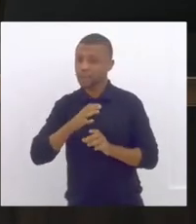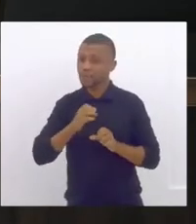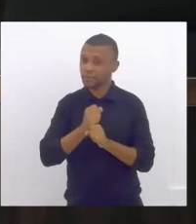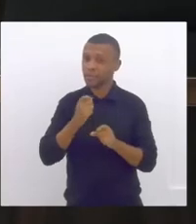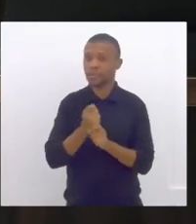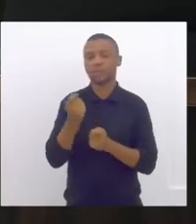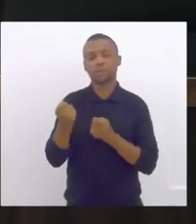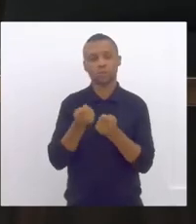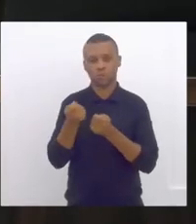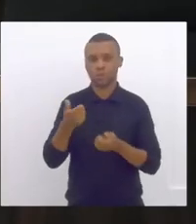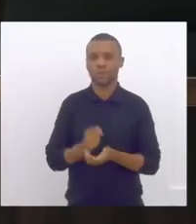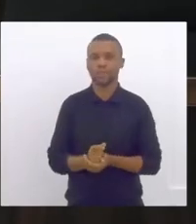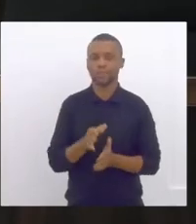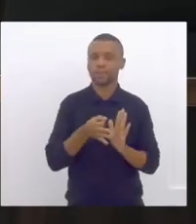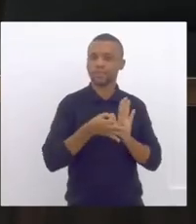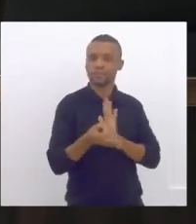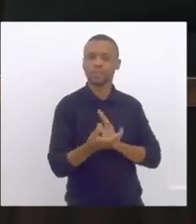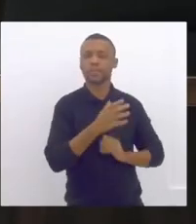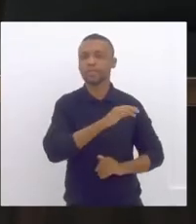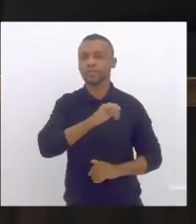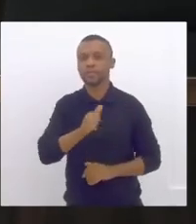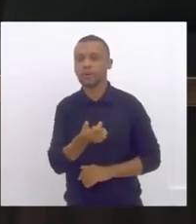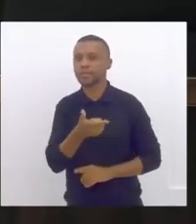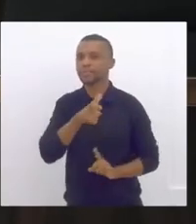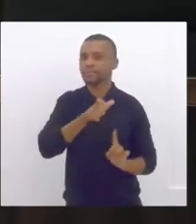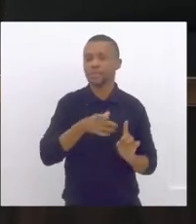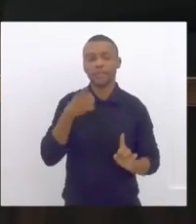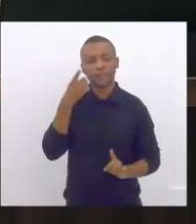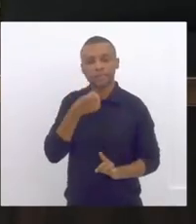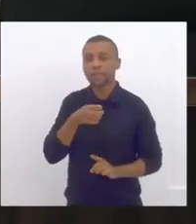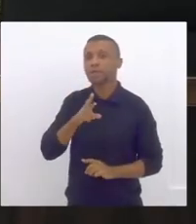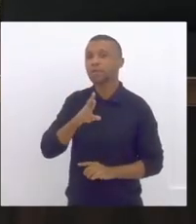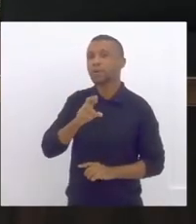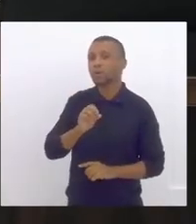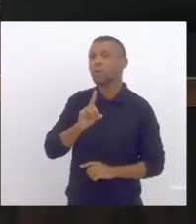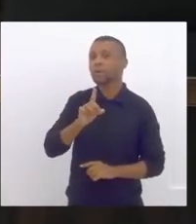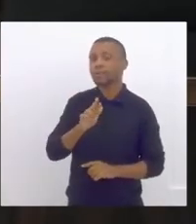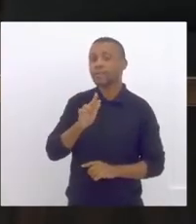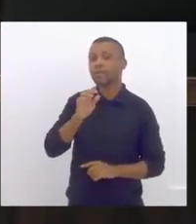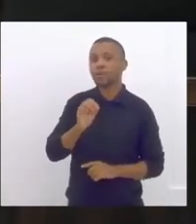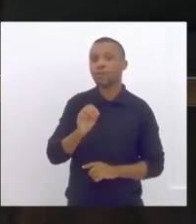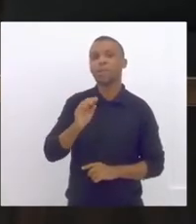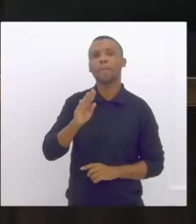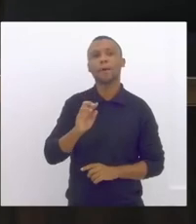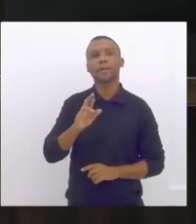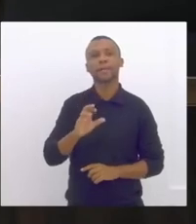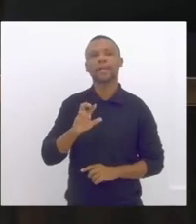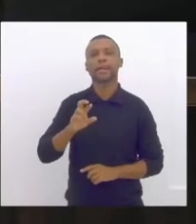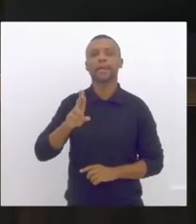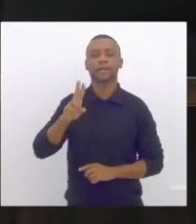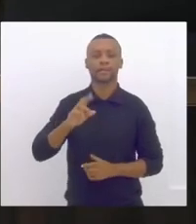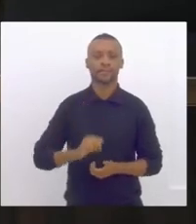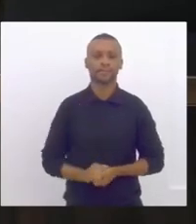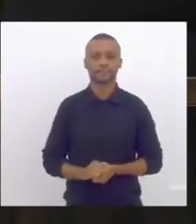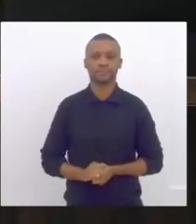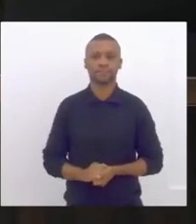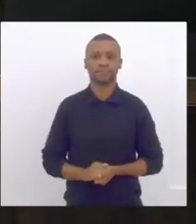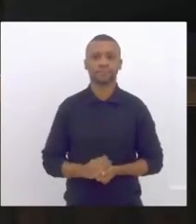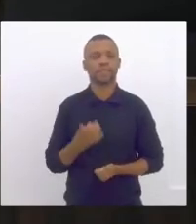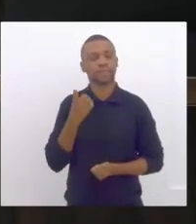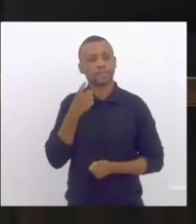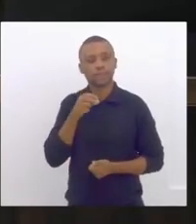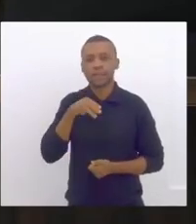emitir parecer pela Comissão de Constituição e Justiça, deputado Rodrigo Bacelar, deputado Marcos